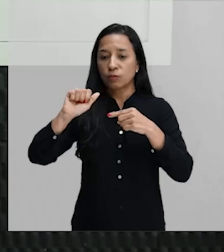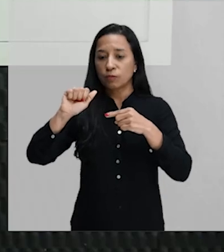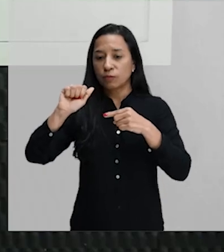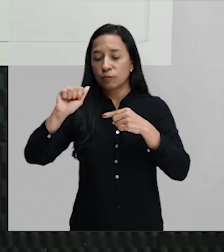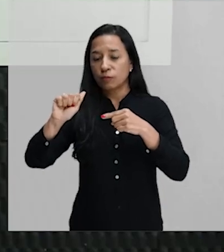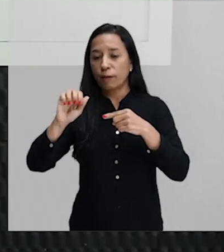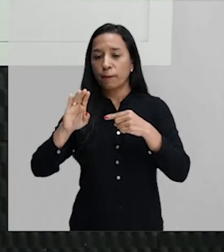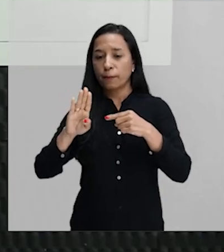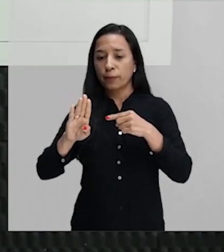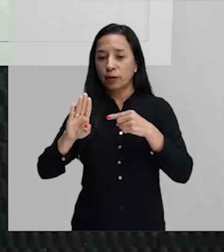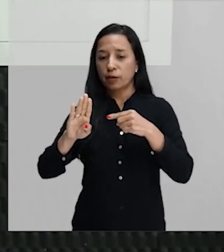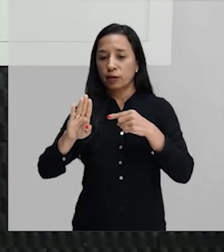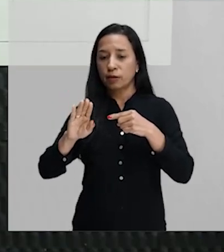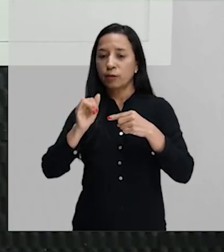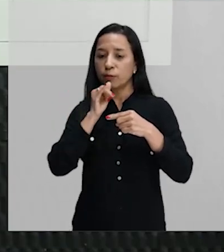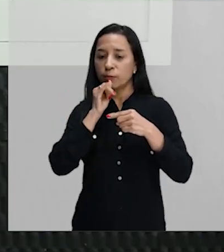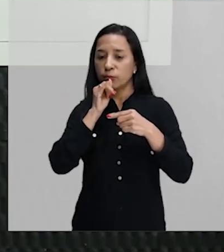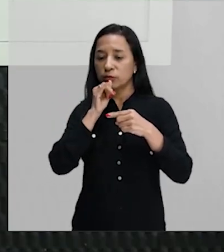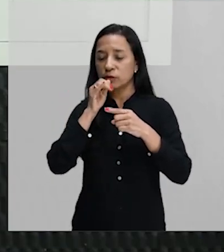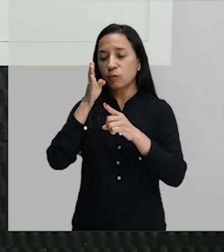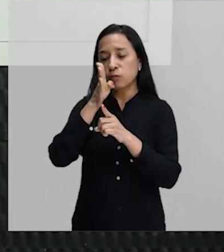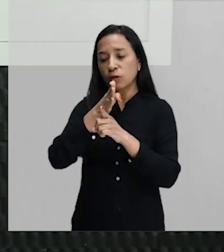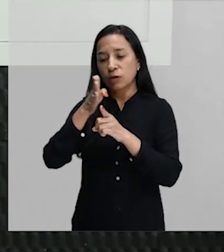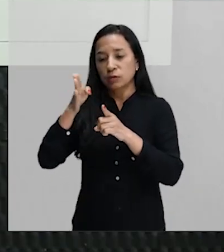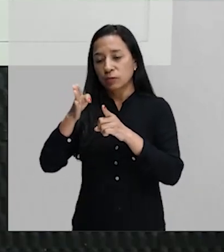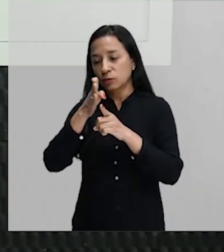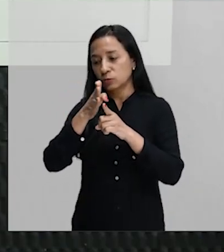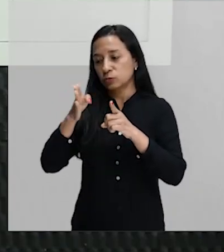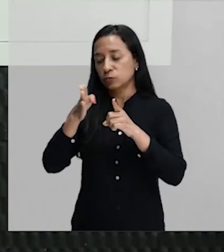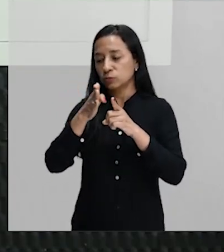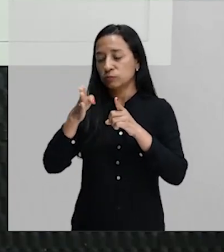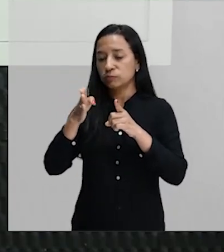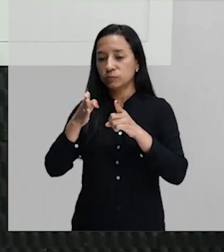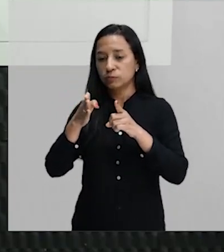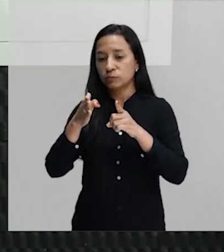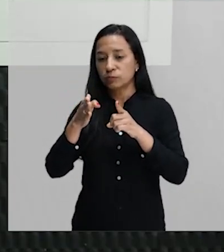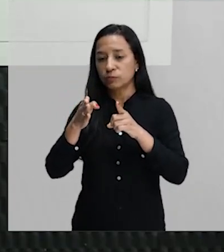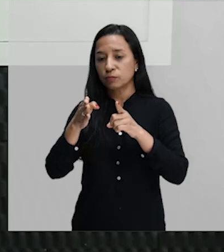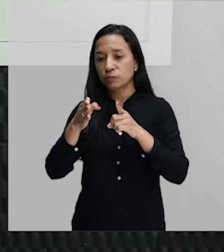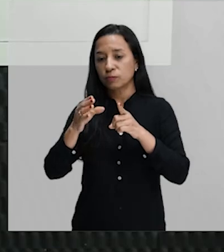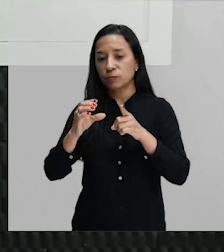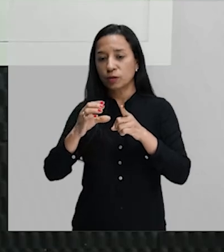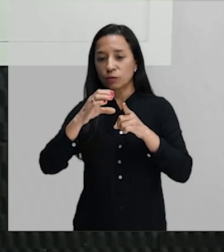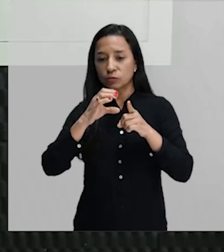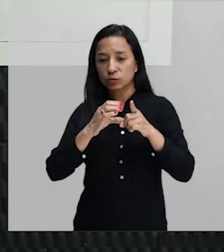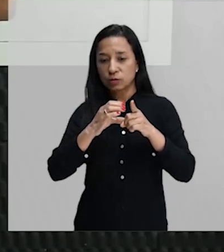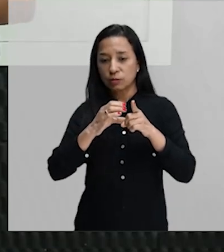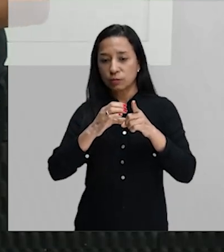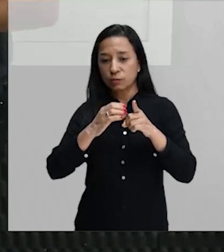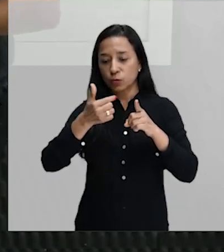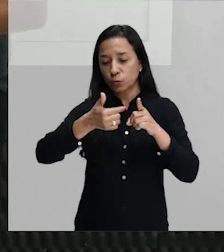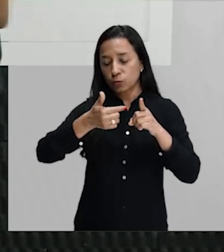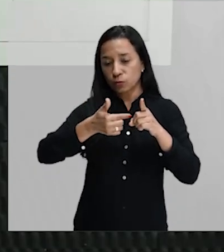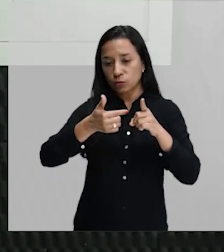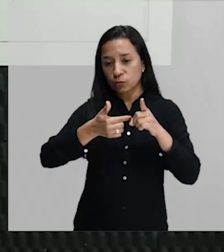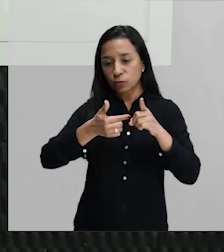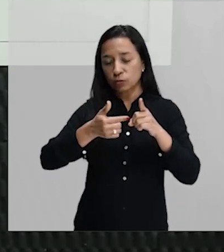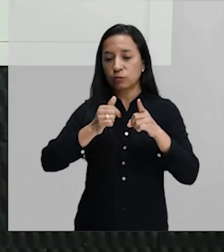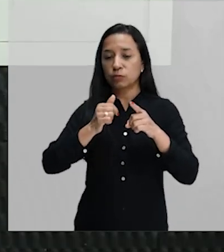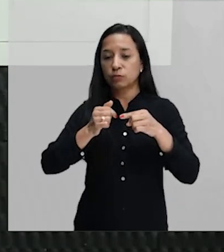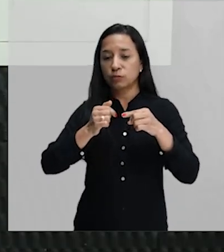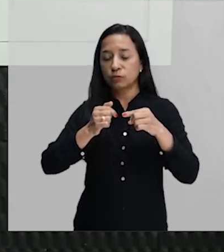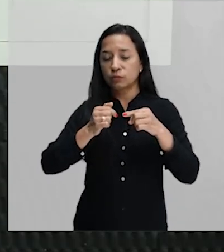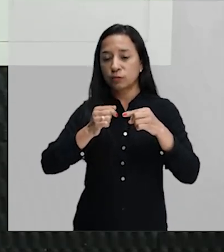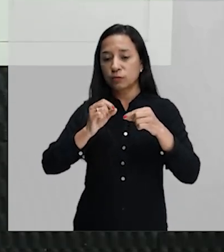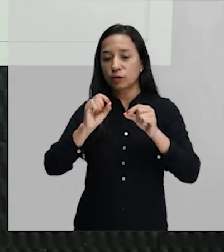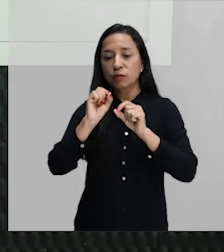que ele é simétrico. Esse arco C aqui, ó, que é um arco que está lá no segundo quadrante. Olha só,